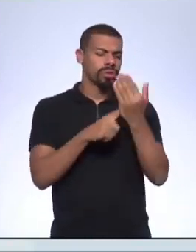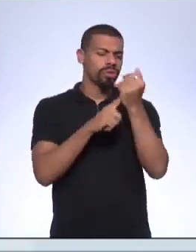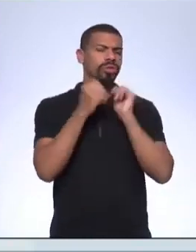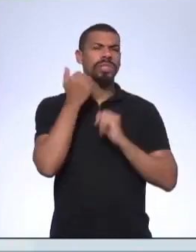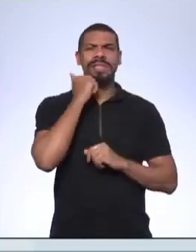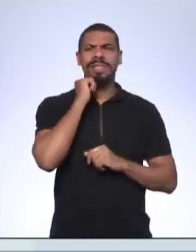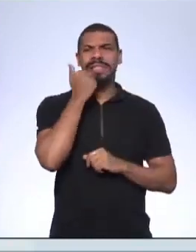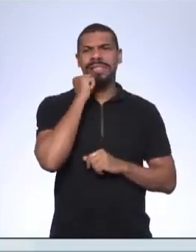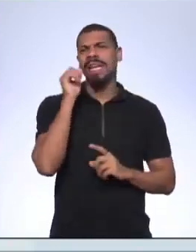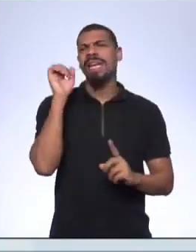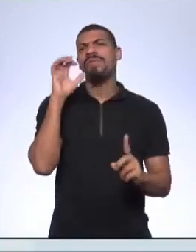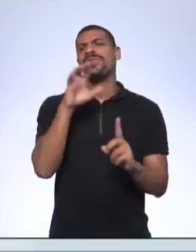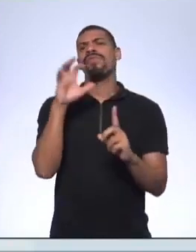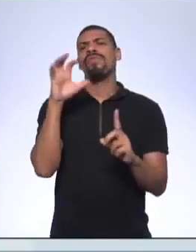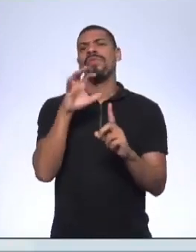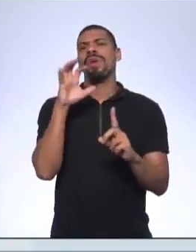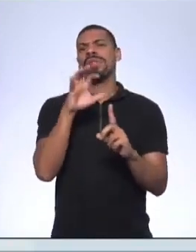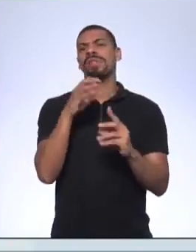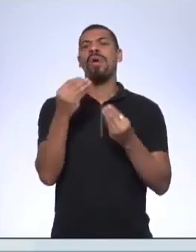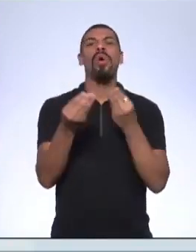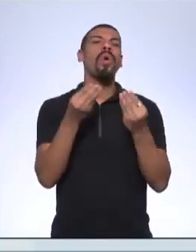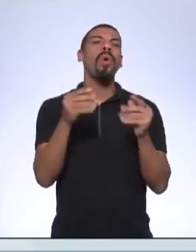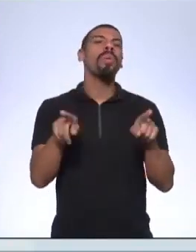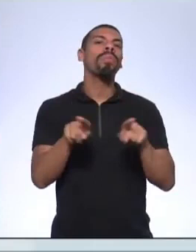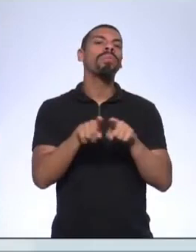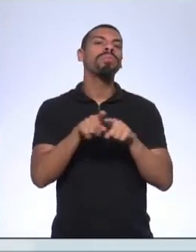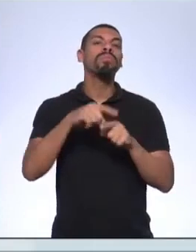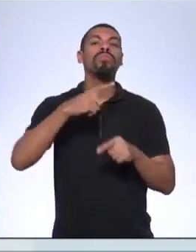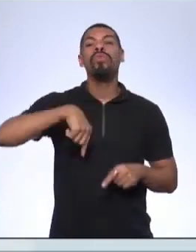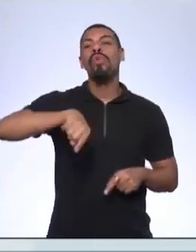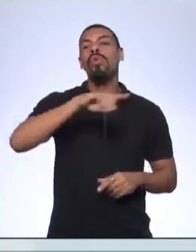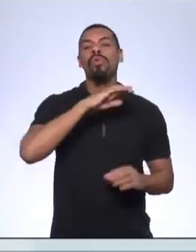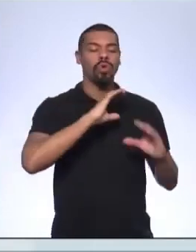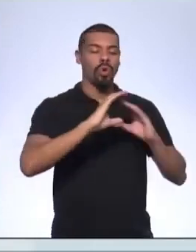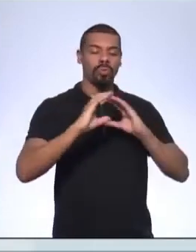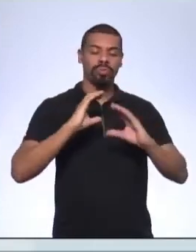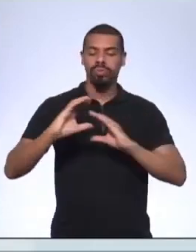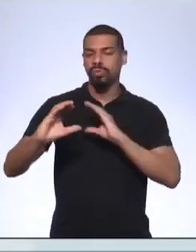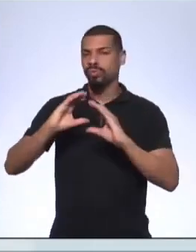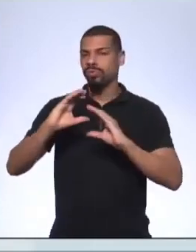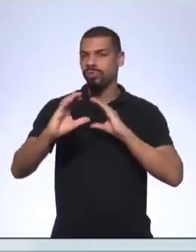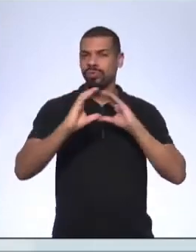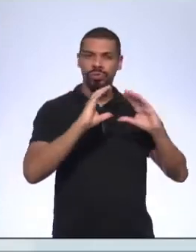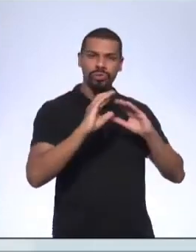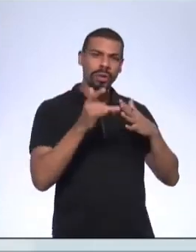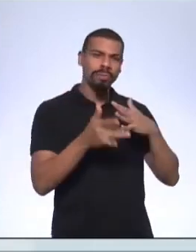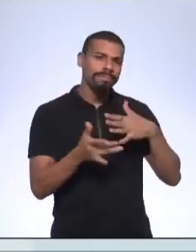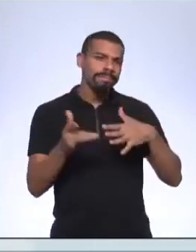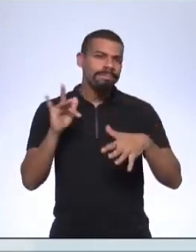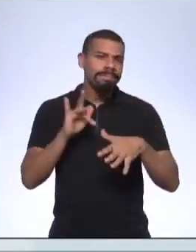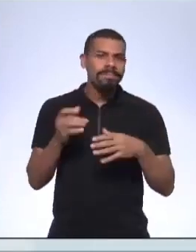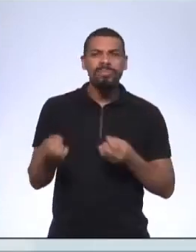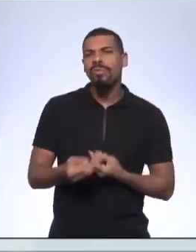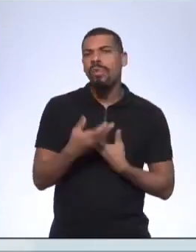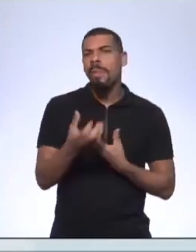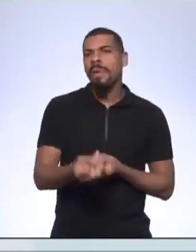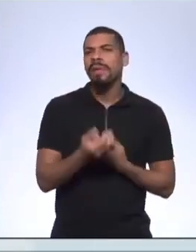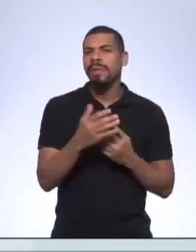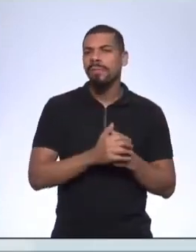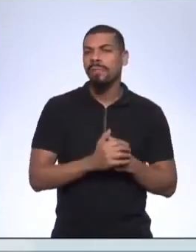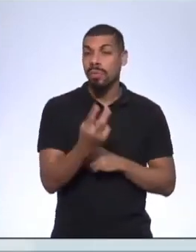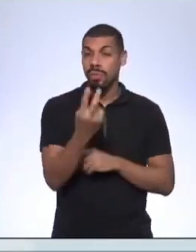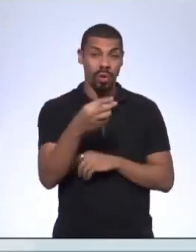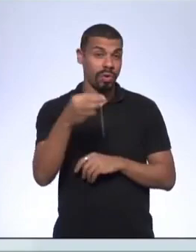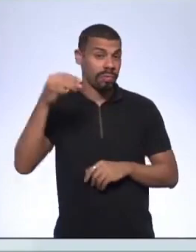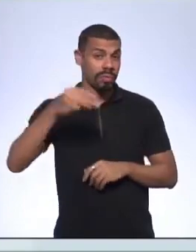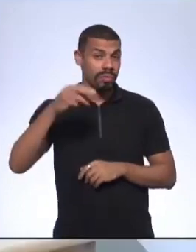tecnológicos influenciam a maneira como nos comunicamos e acessamos informações? Galera, 2